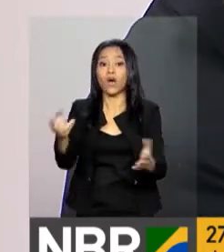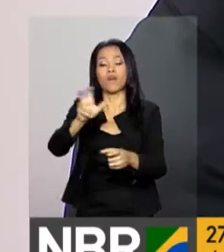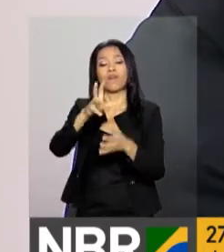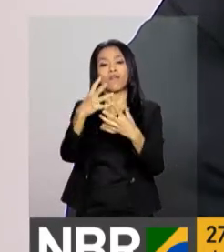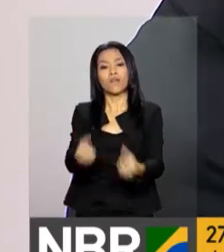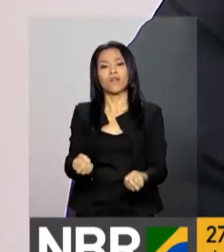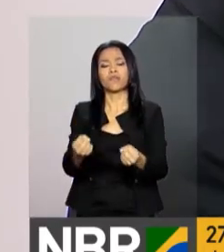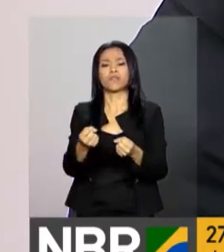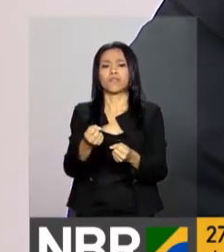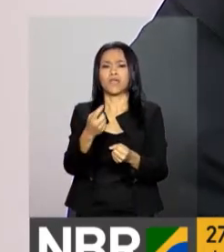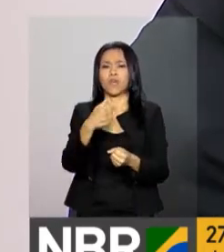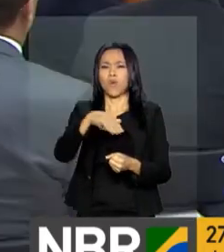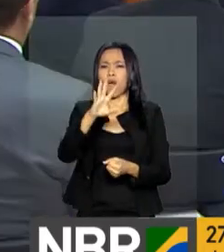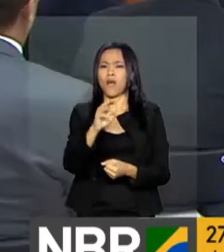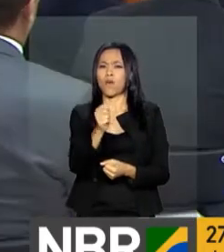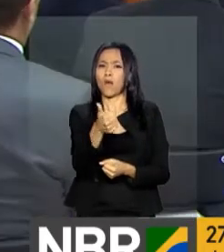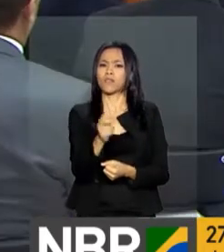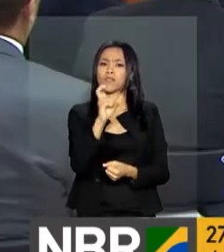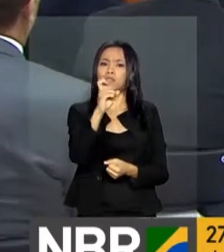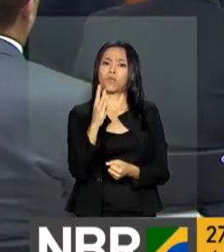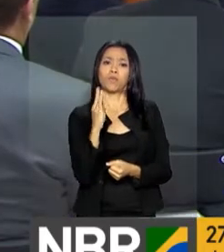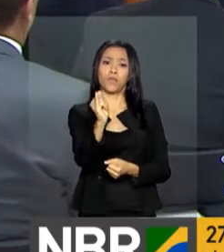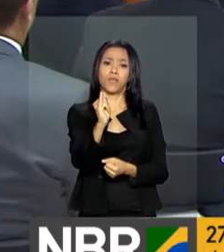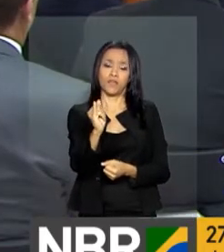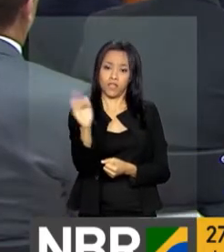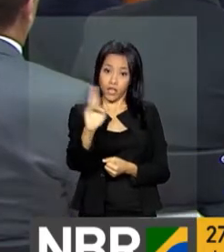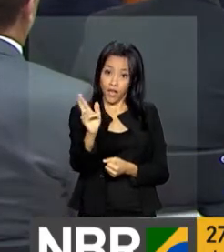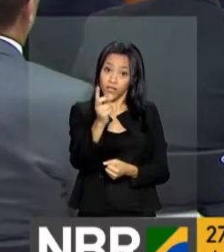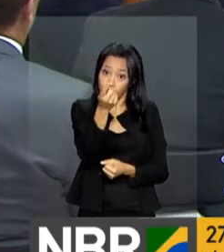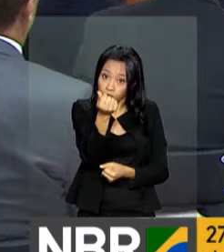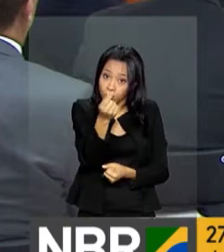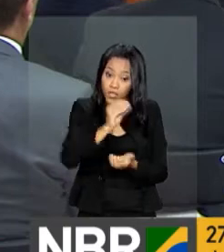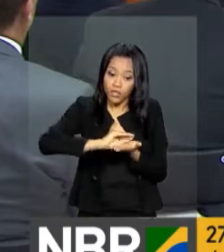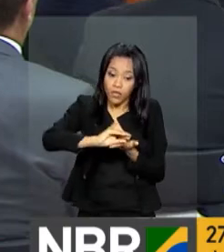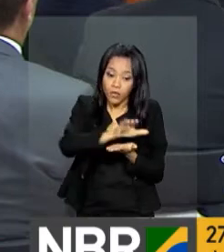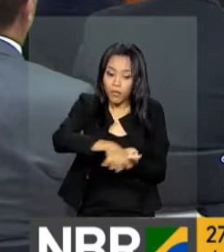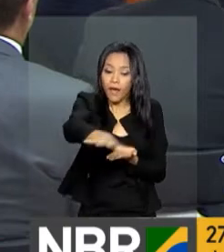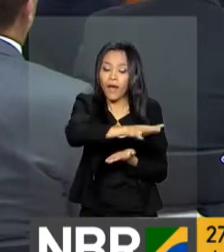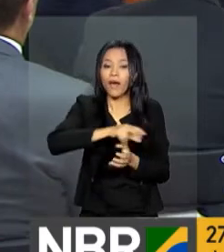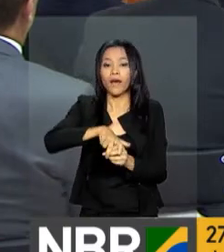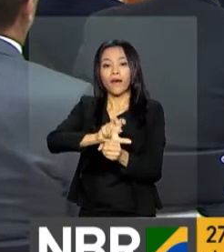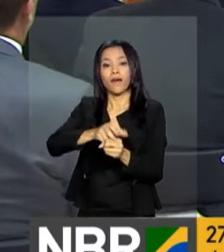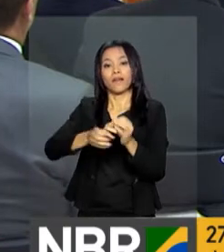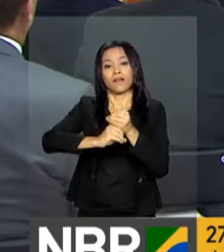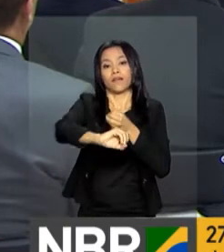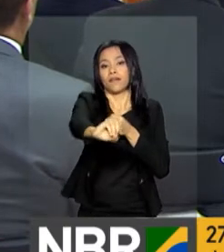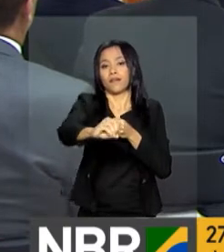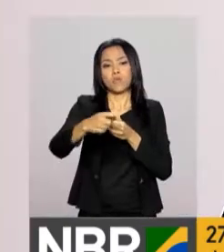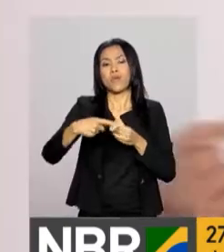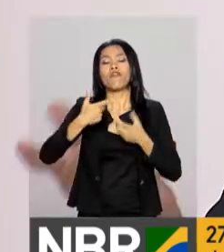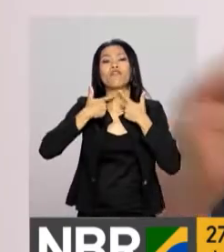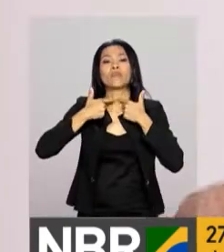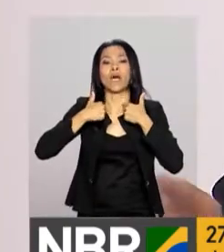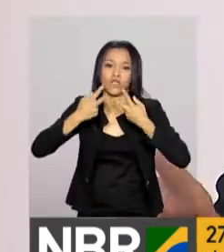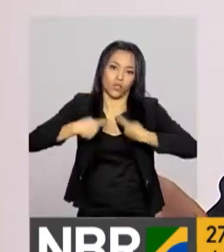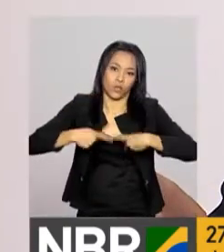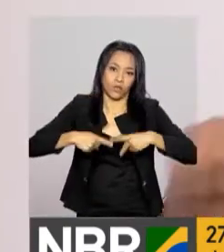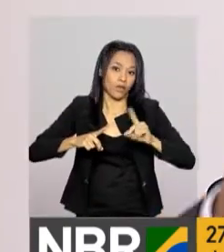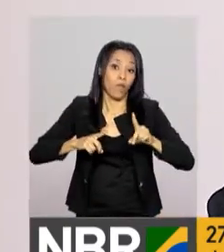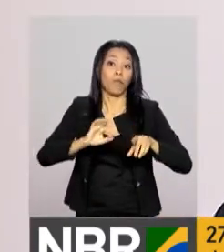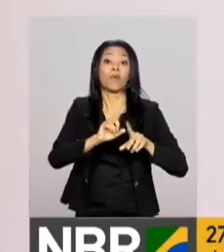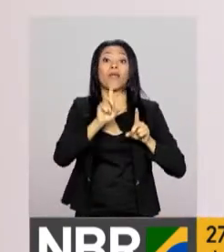5 bilhões de reais para o saneamento não apenas porque desejamos mas porque é uma imposição da soberania